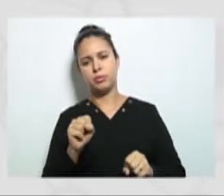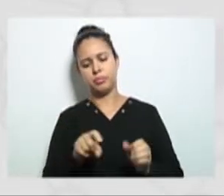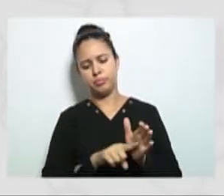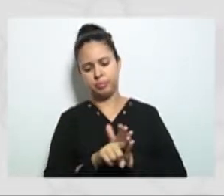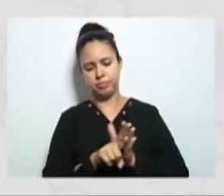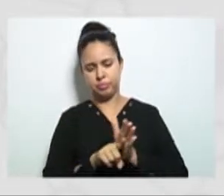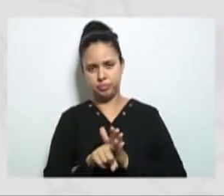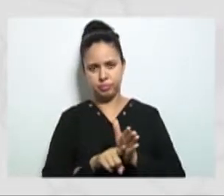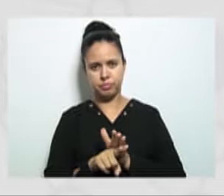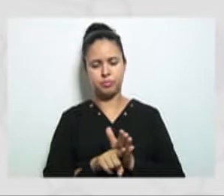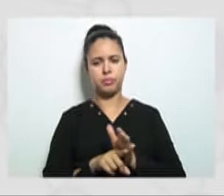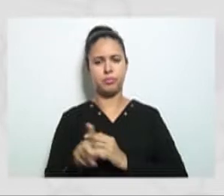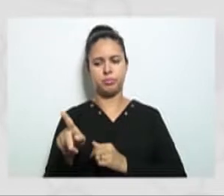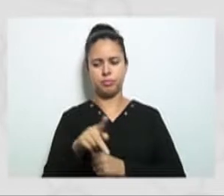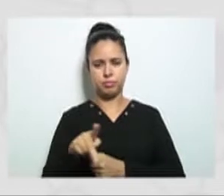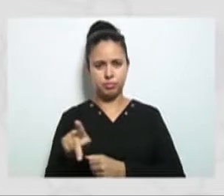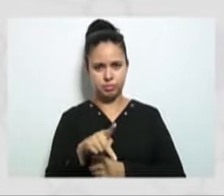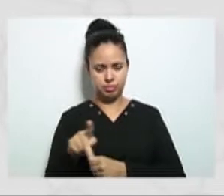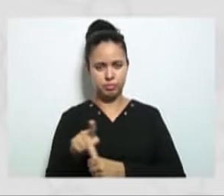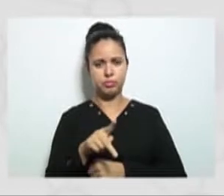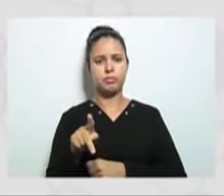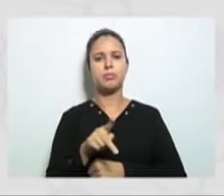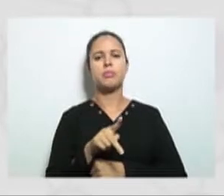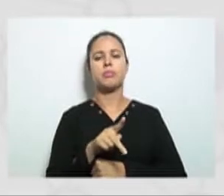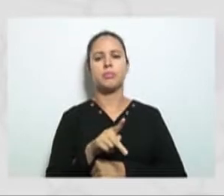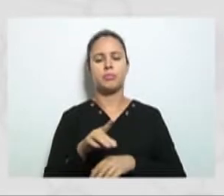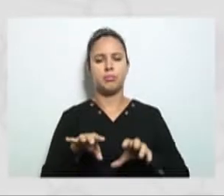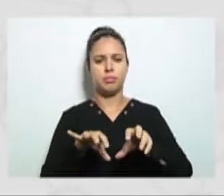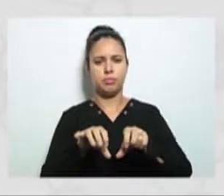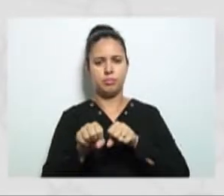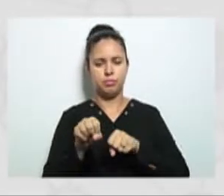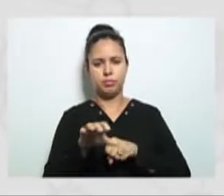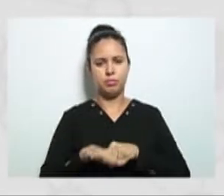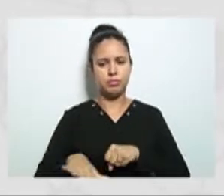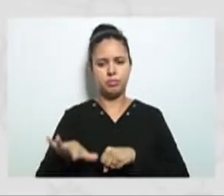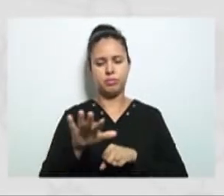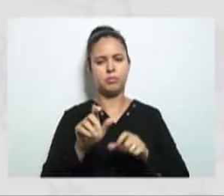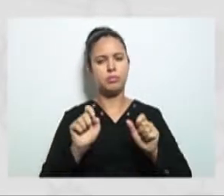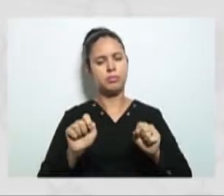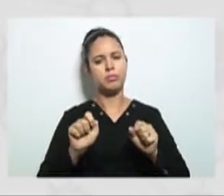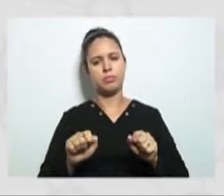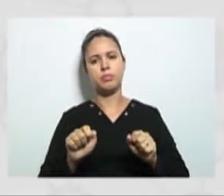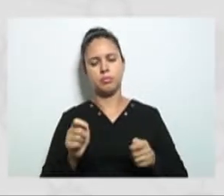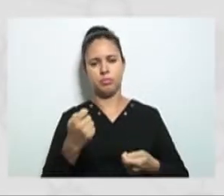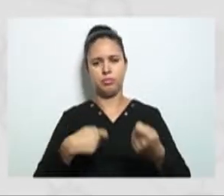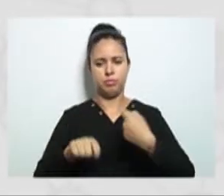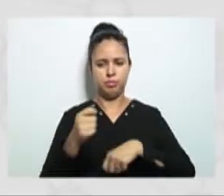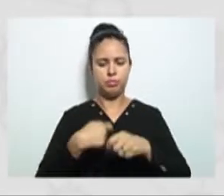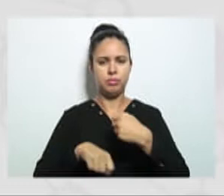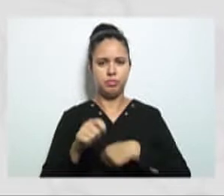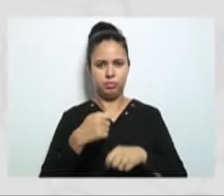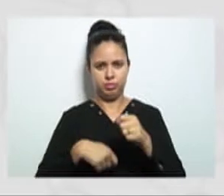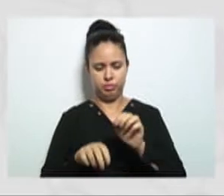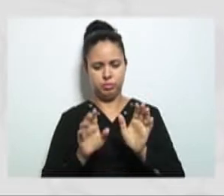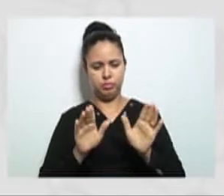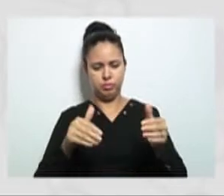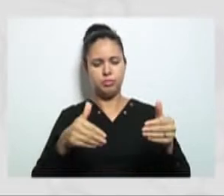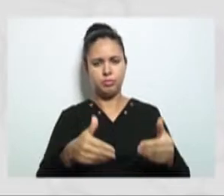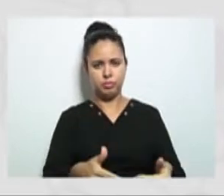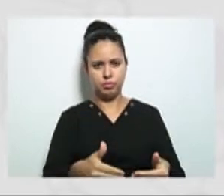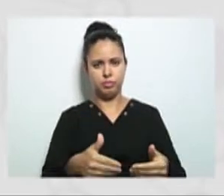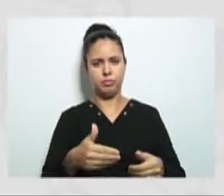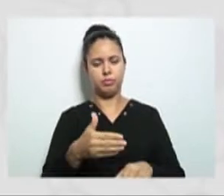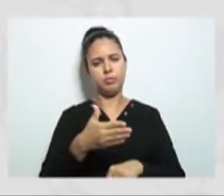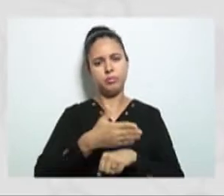sistemas, eu, professora Juliana, por exemplo, nós somos formados nisso. Pode ser um administrador de banco de dados, profissional específico, que vai